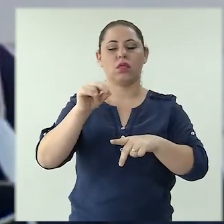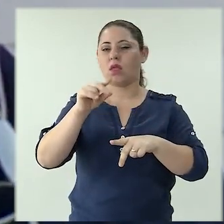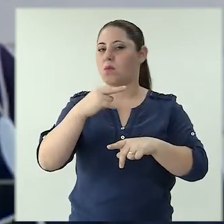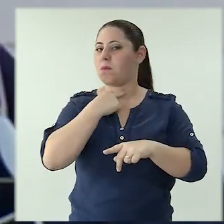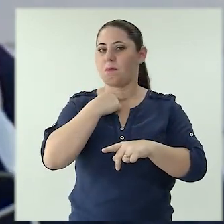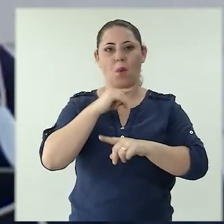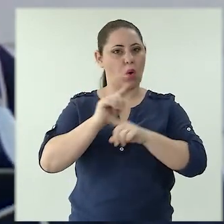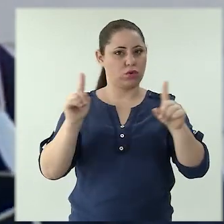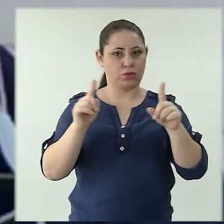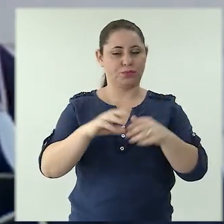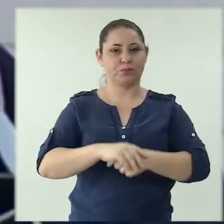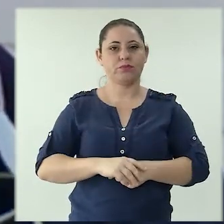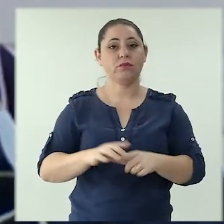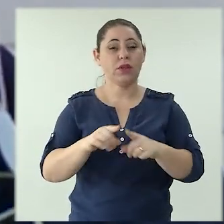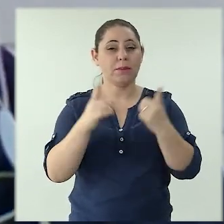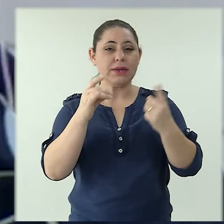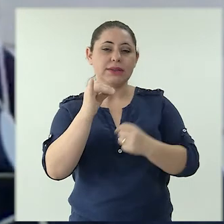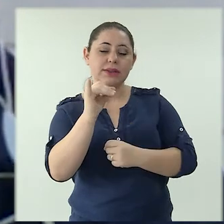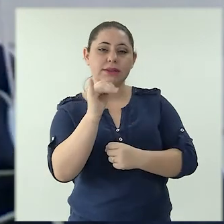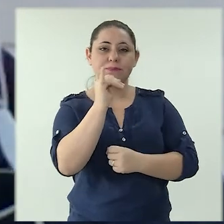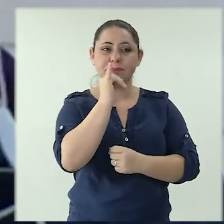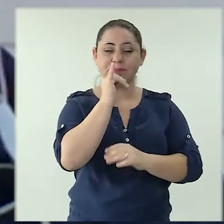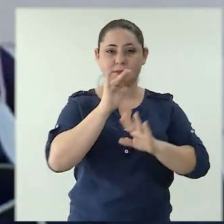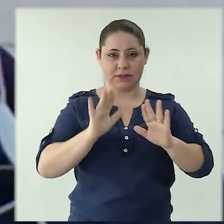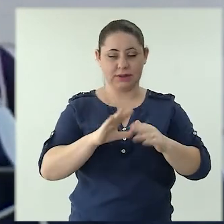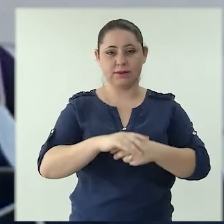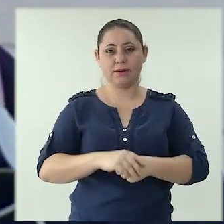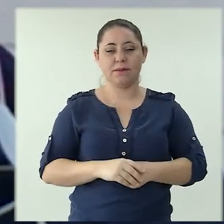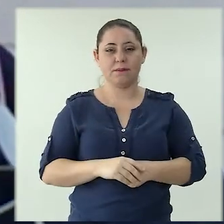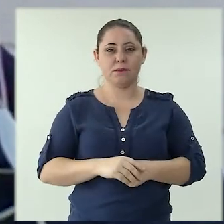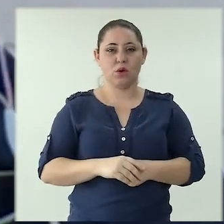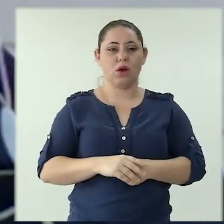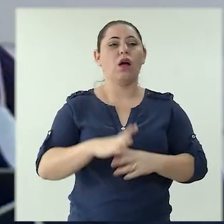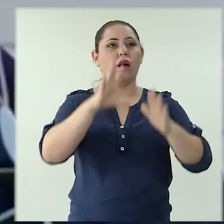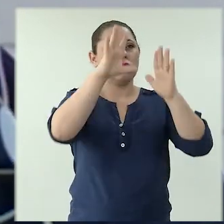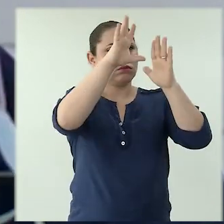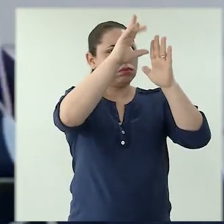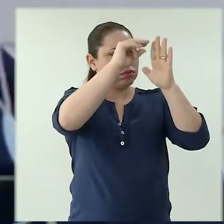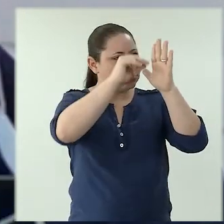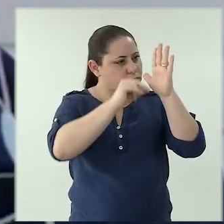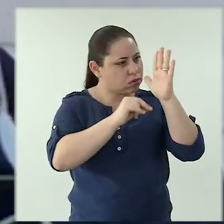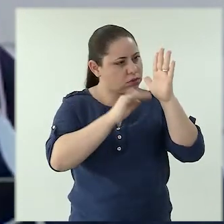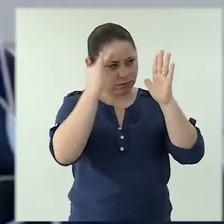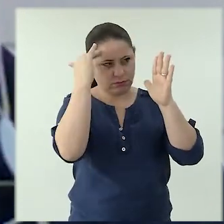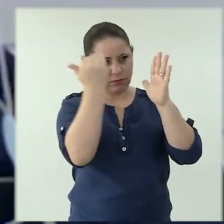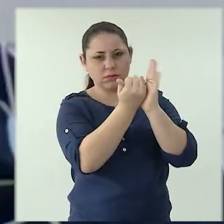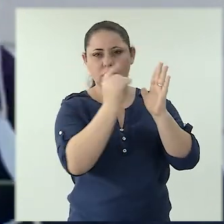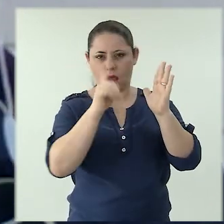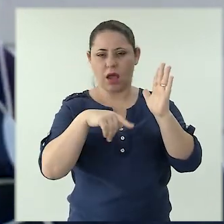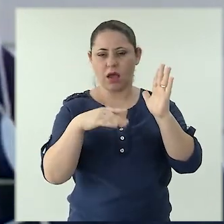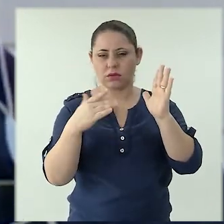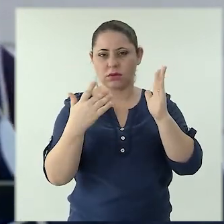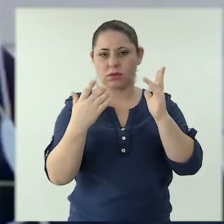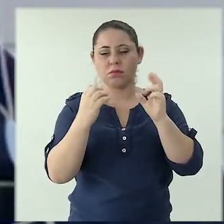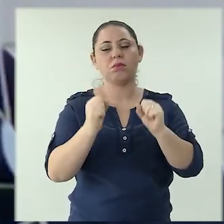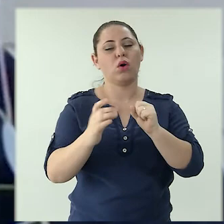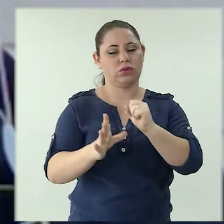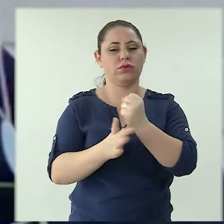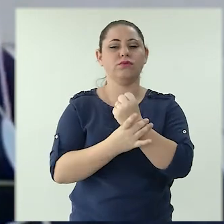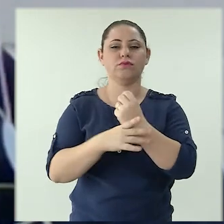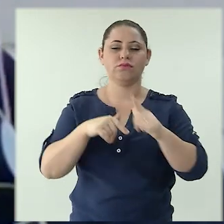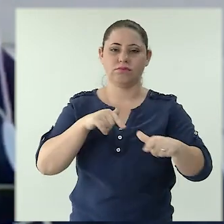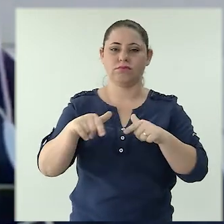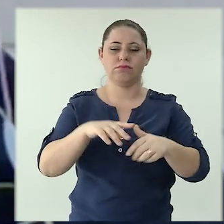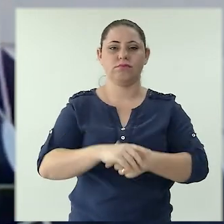não atuaria. Mas em casos em que se enquadra nos critérios de atuação da defensoria, sim, a defensoria